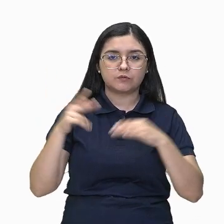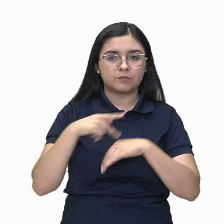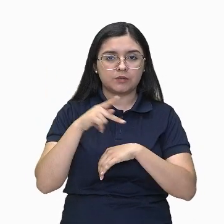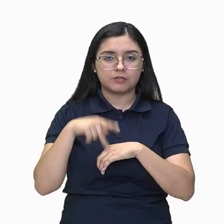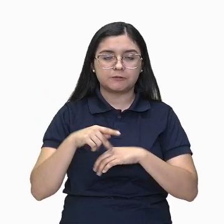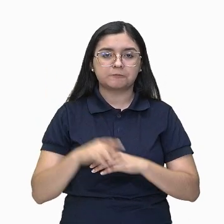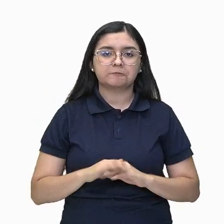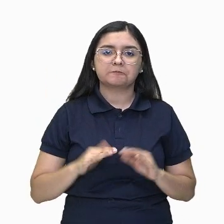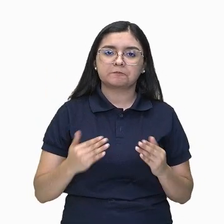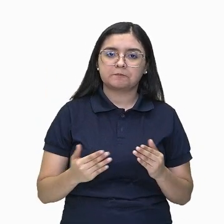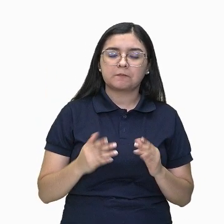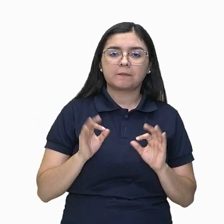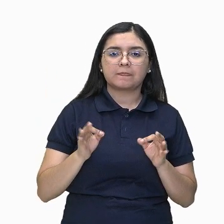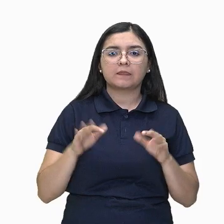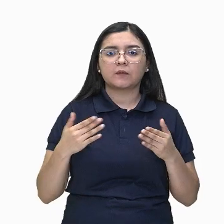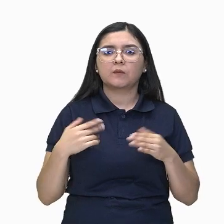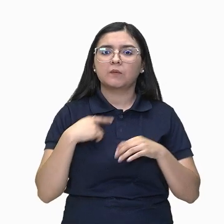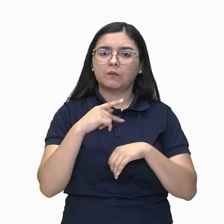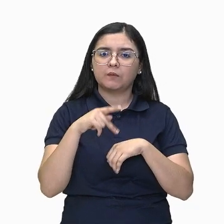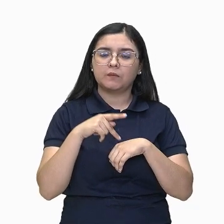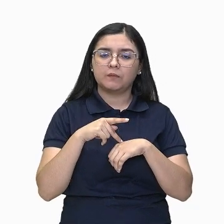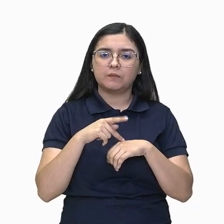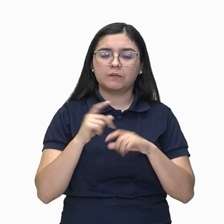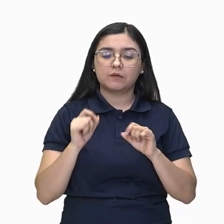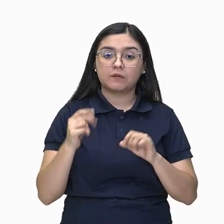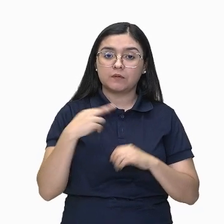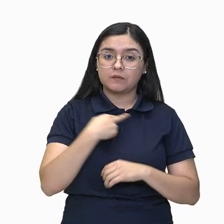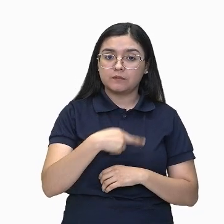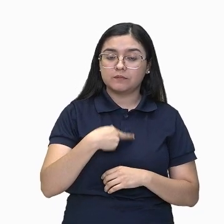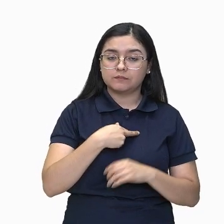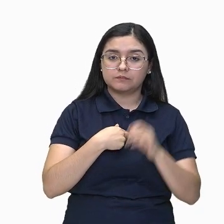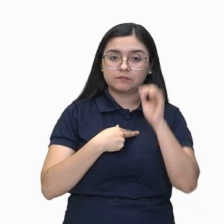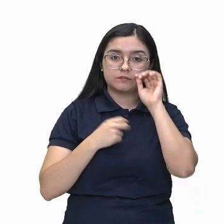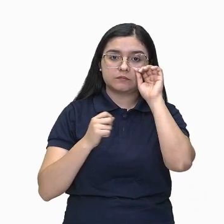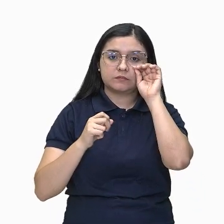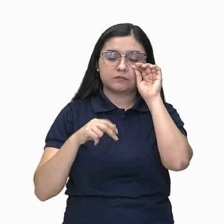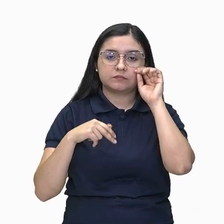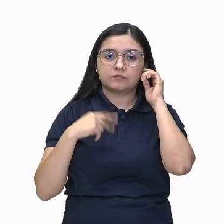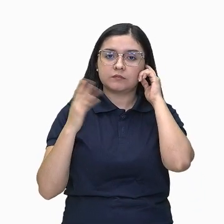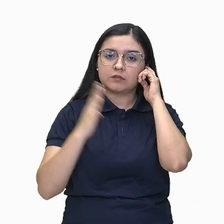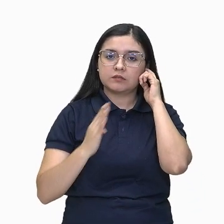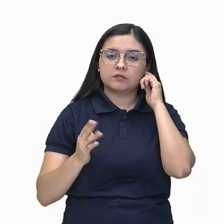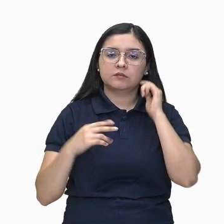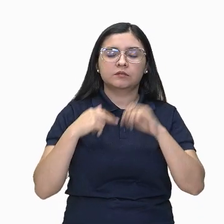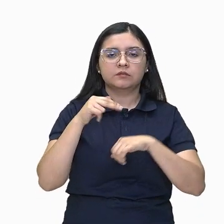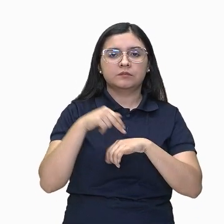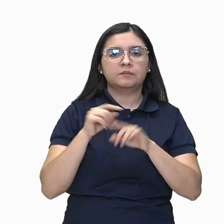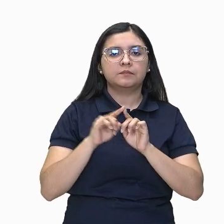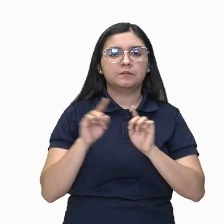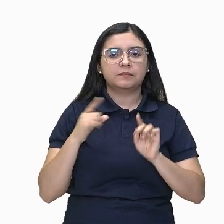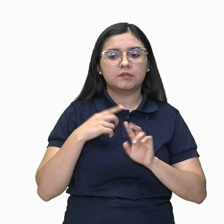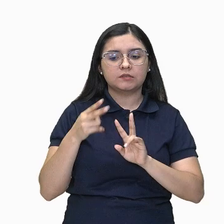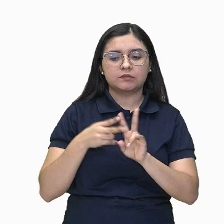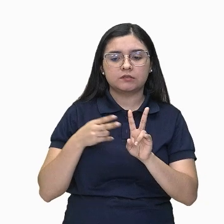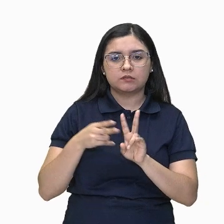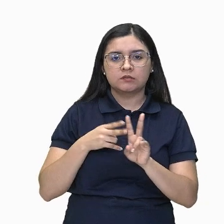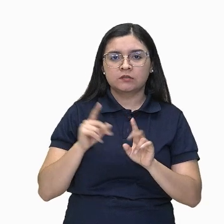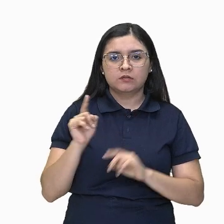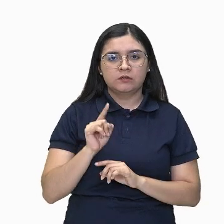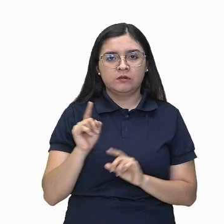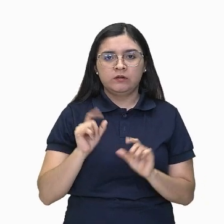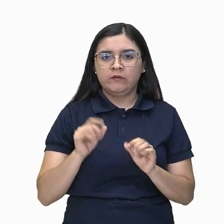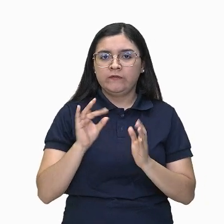O que, obviamente, para o romantismo é uma grande falácia, é importante para estabelecer o Brasil como nação, mas esse indígena, ele não vai ser um